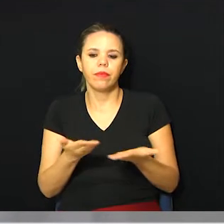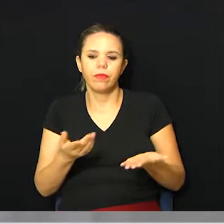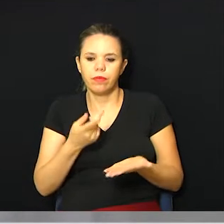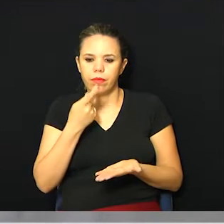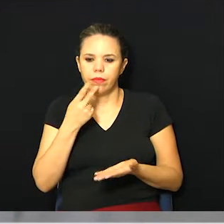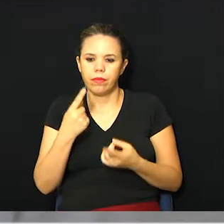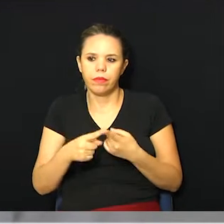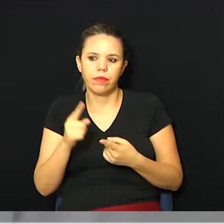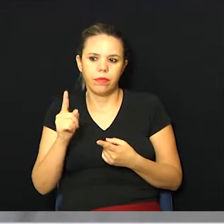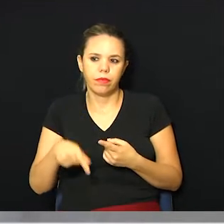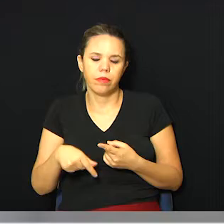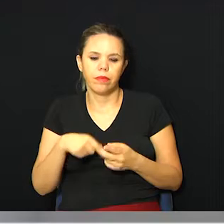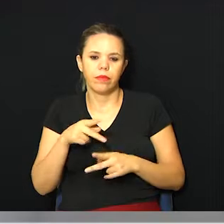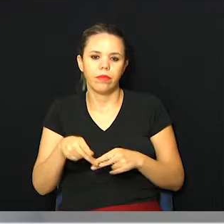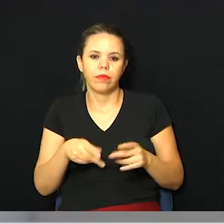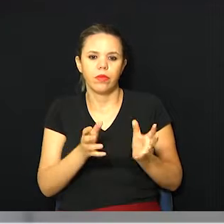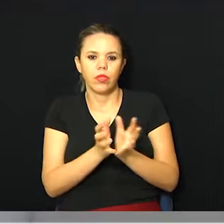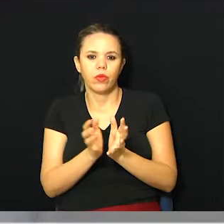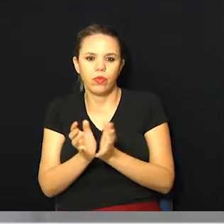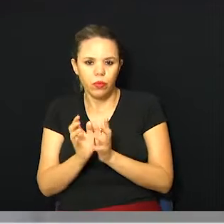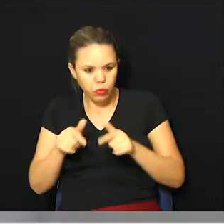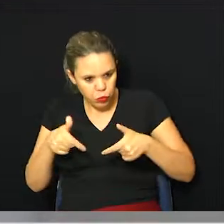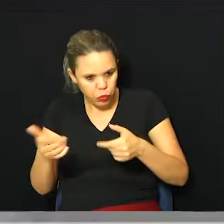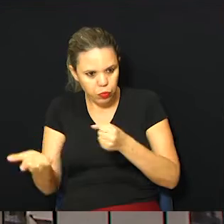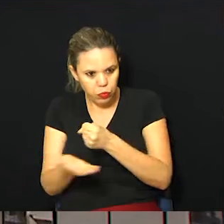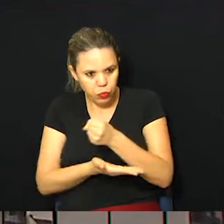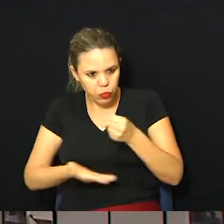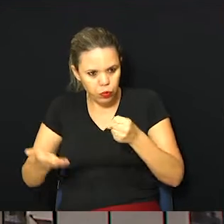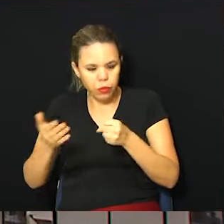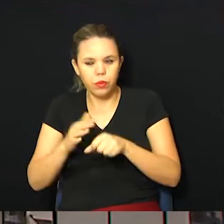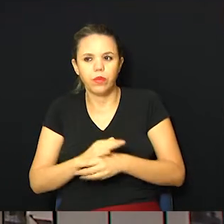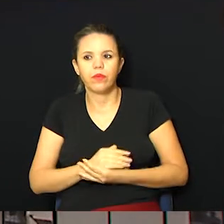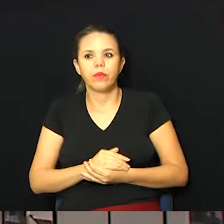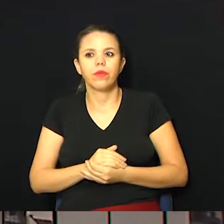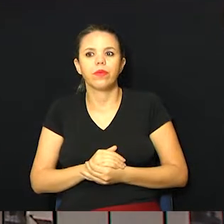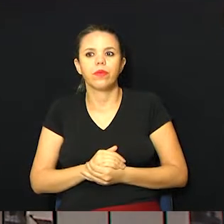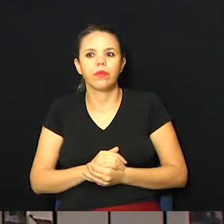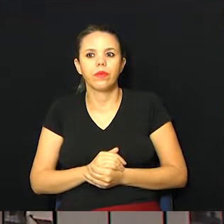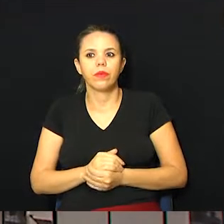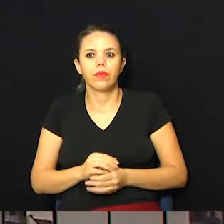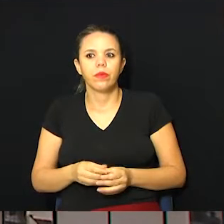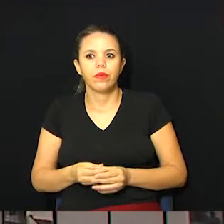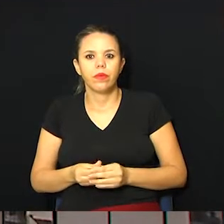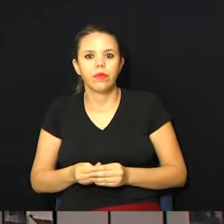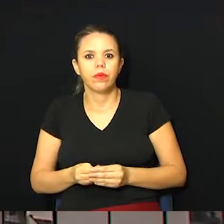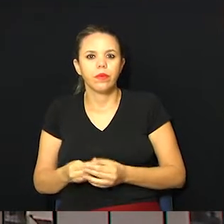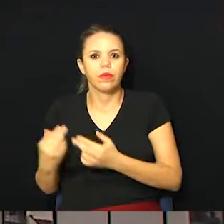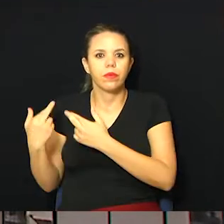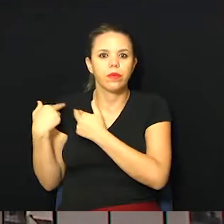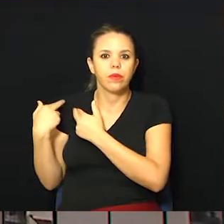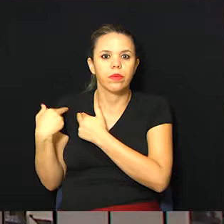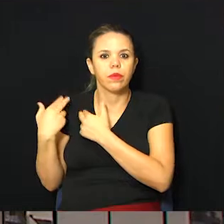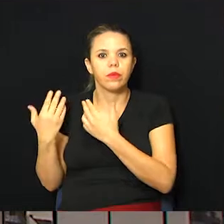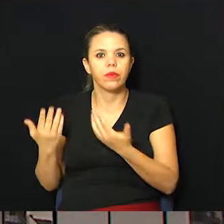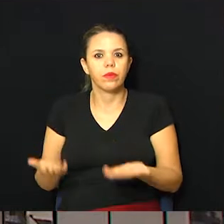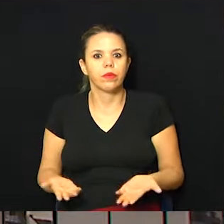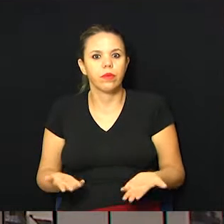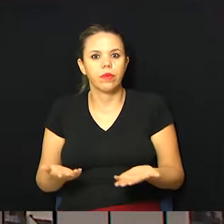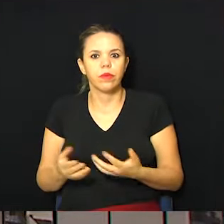essas comunidades atuam ali na base da cadeia trófica, né? Elas são responsáveis pelos